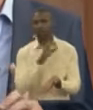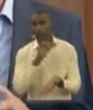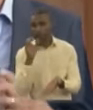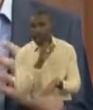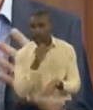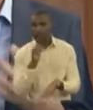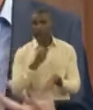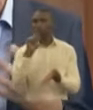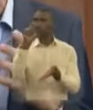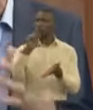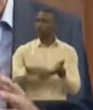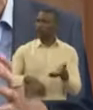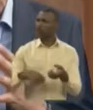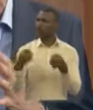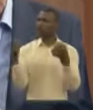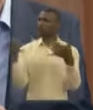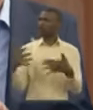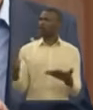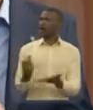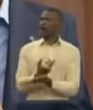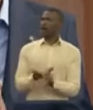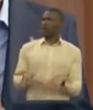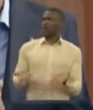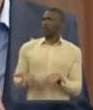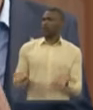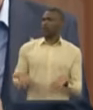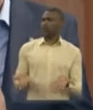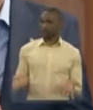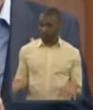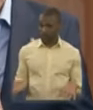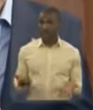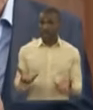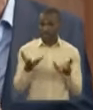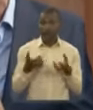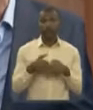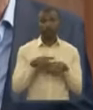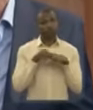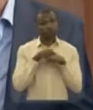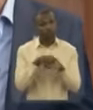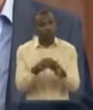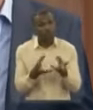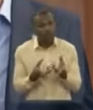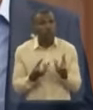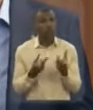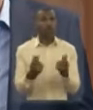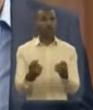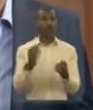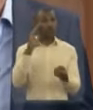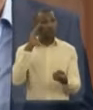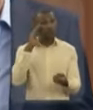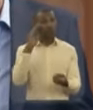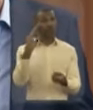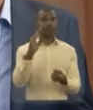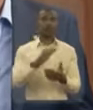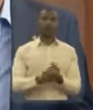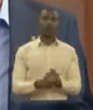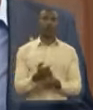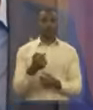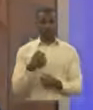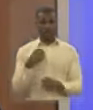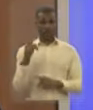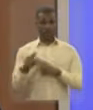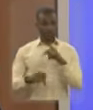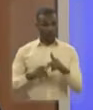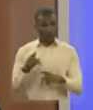contratação muito mal explicada até agora o que a gente quer transporte de qualidade Principalmente eu jamais Colocaria a